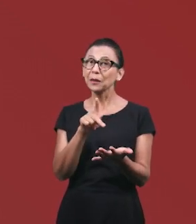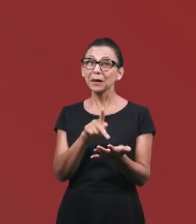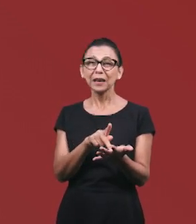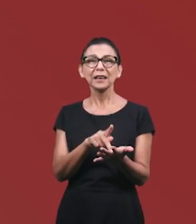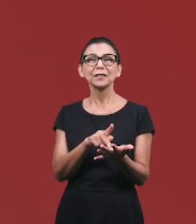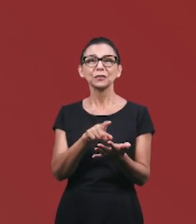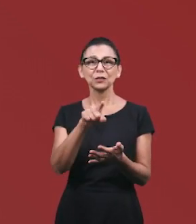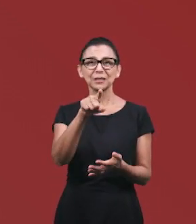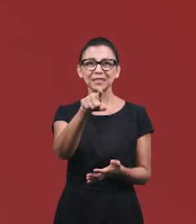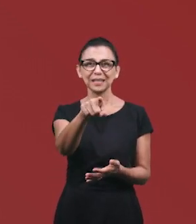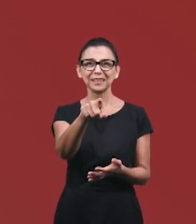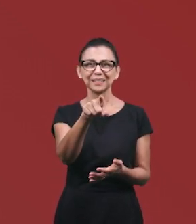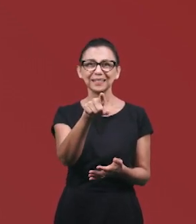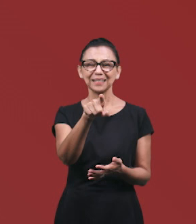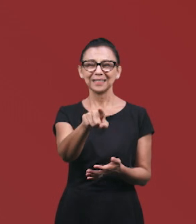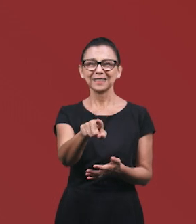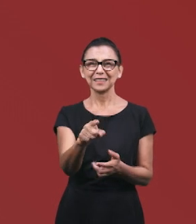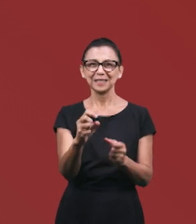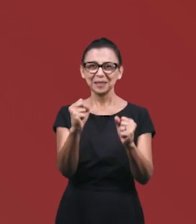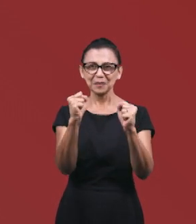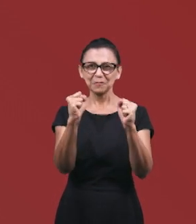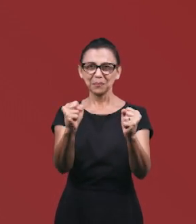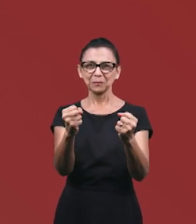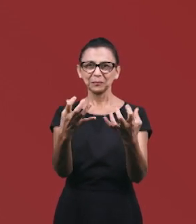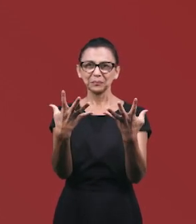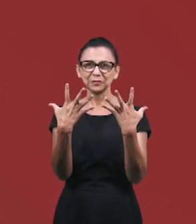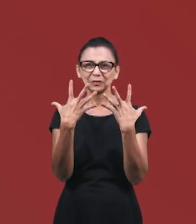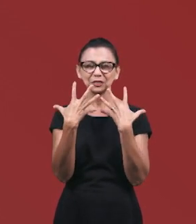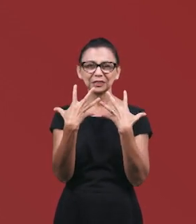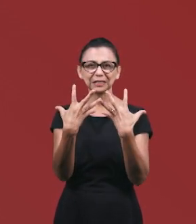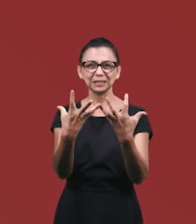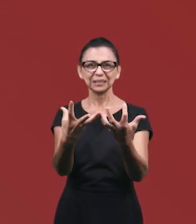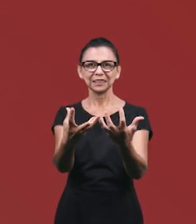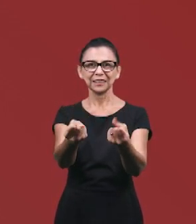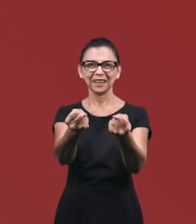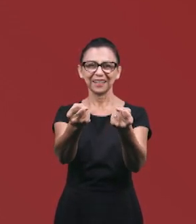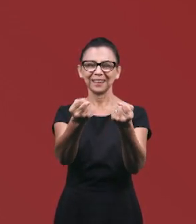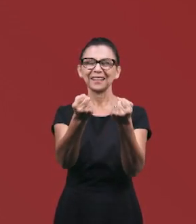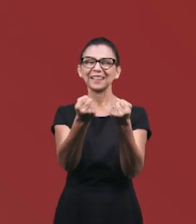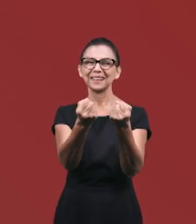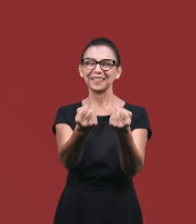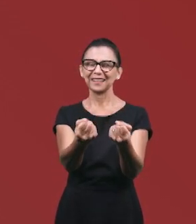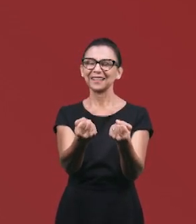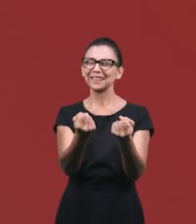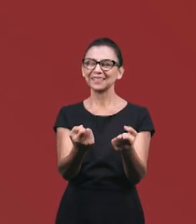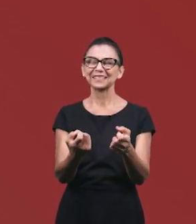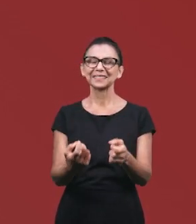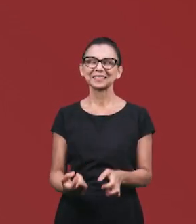verdadeiro que o homem pode ter.